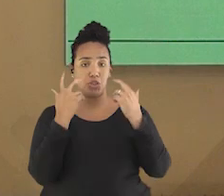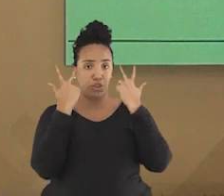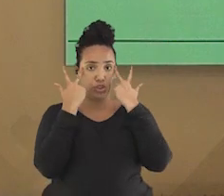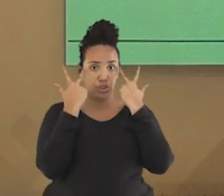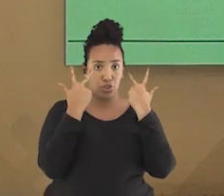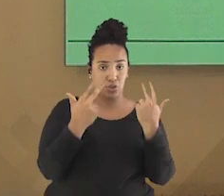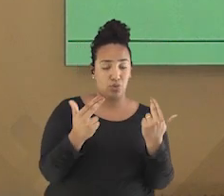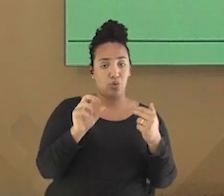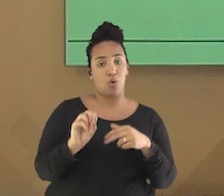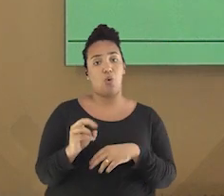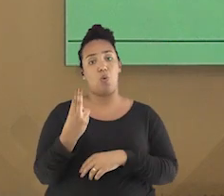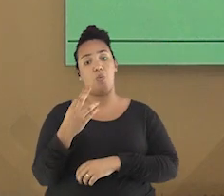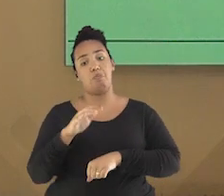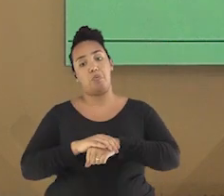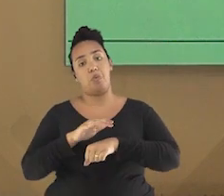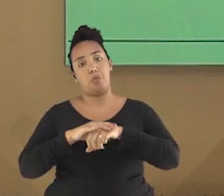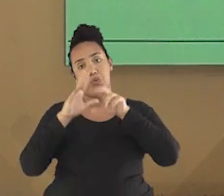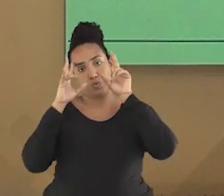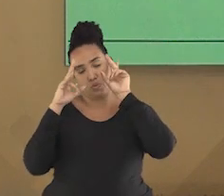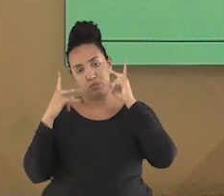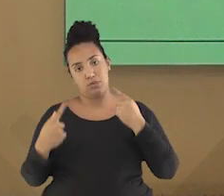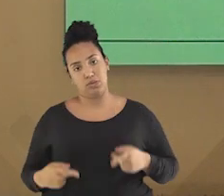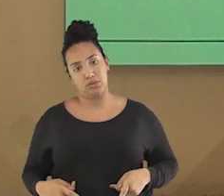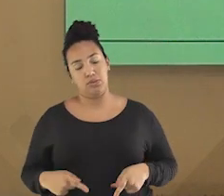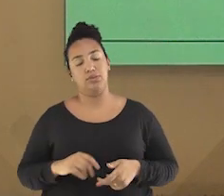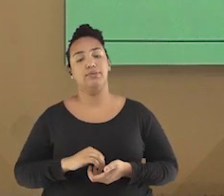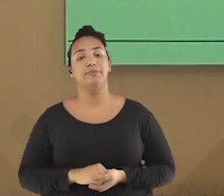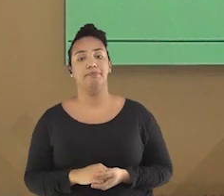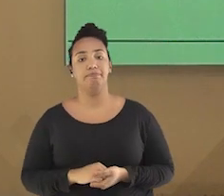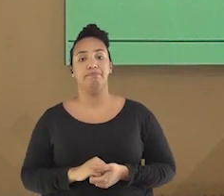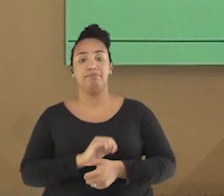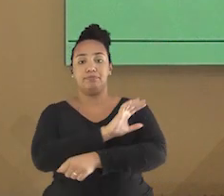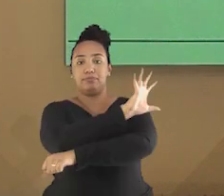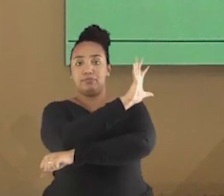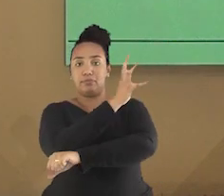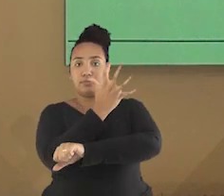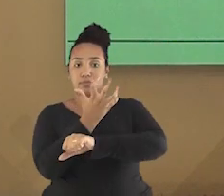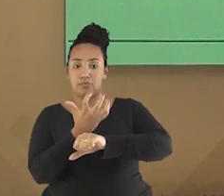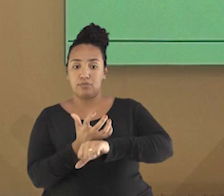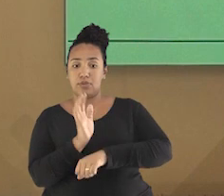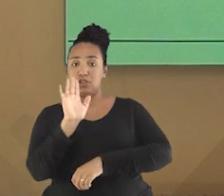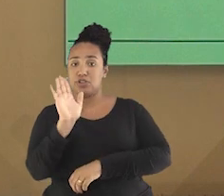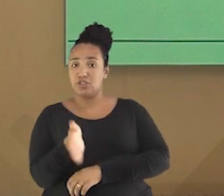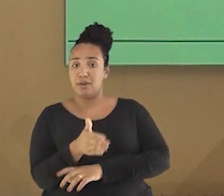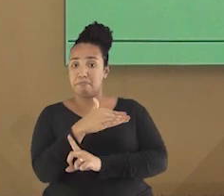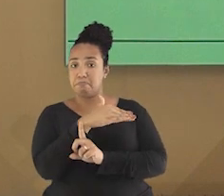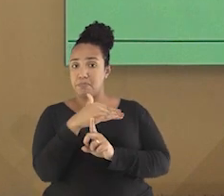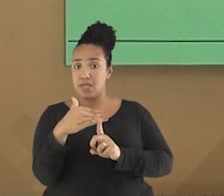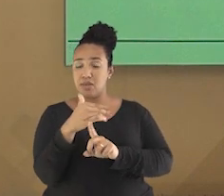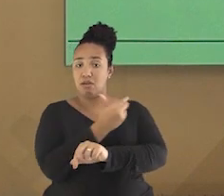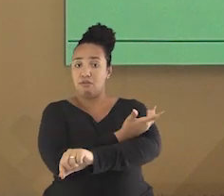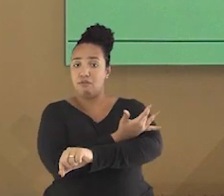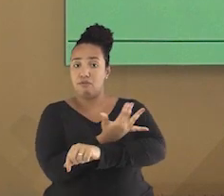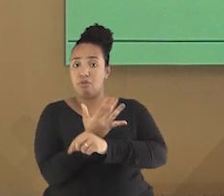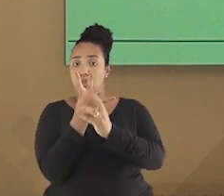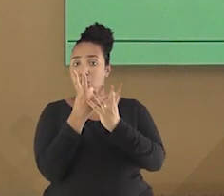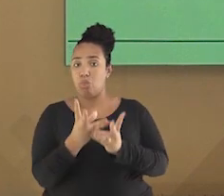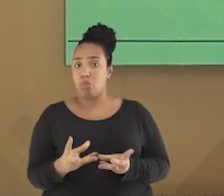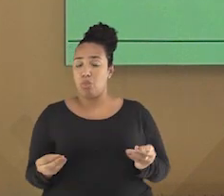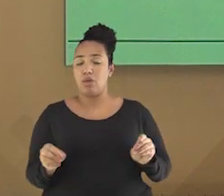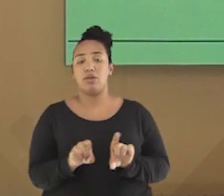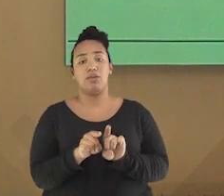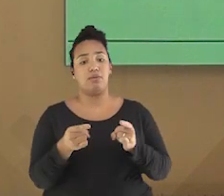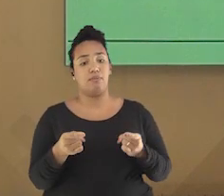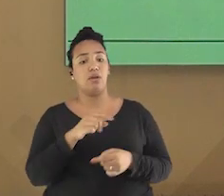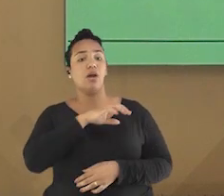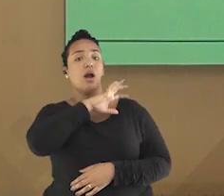como nas práticas humanas. O cerrado, ele perdeu mais da metade da sua vegetação e de seus